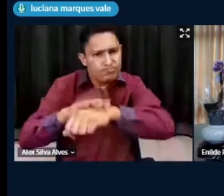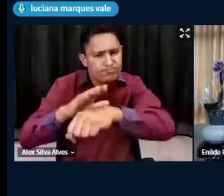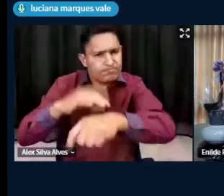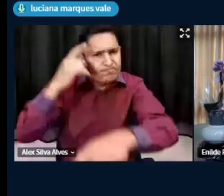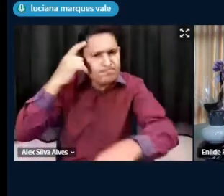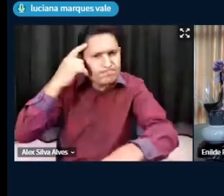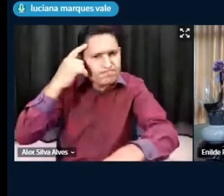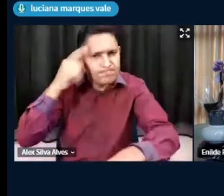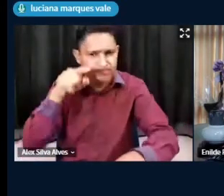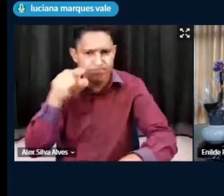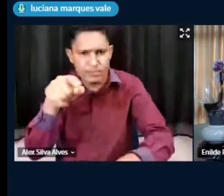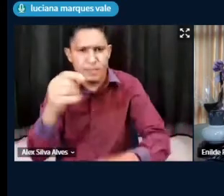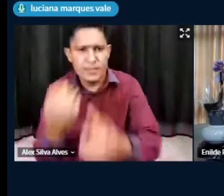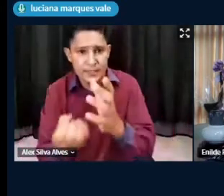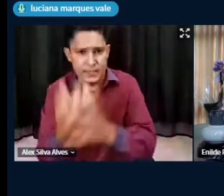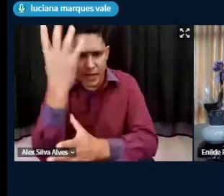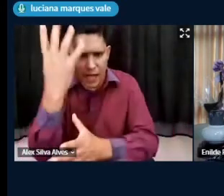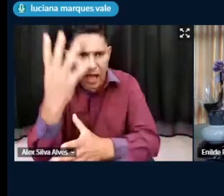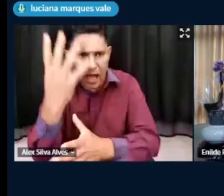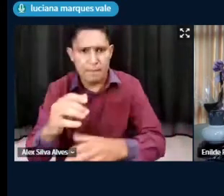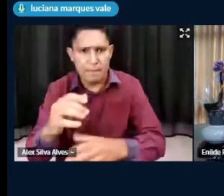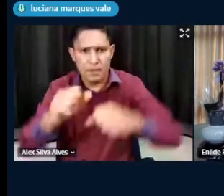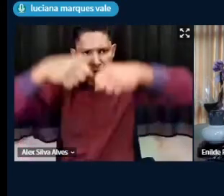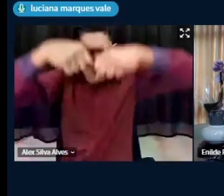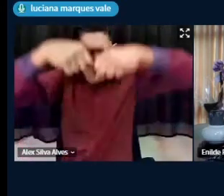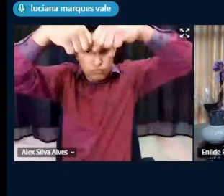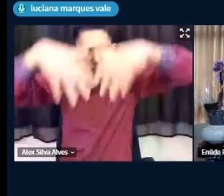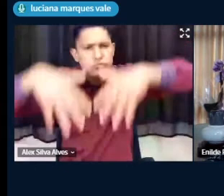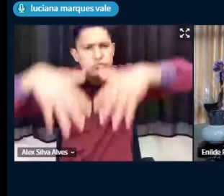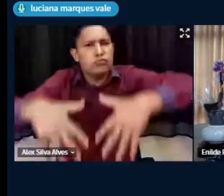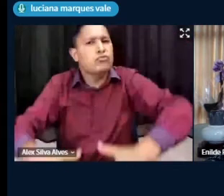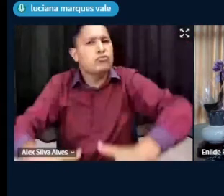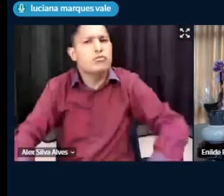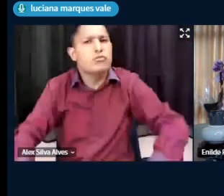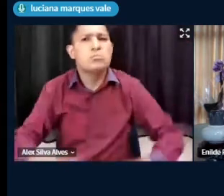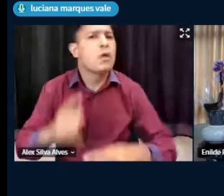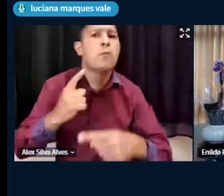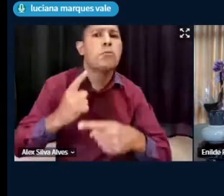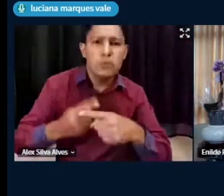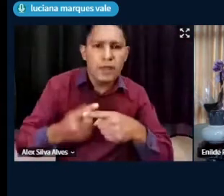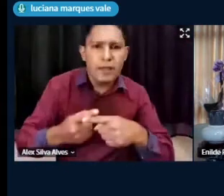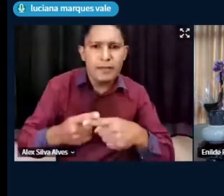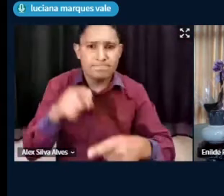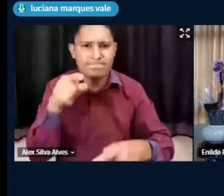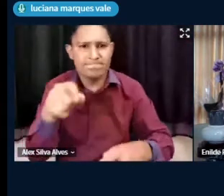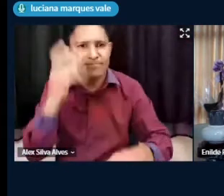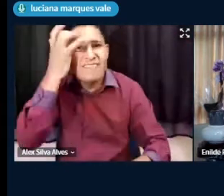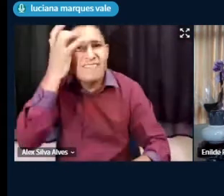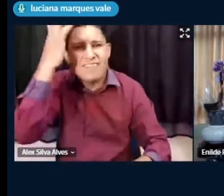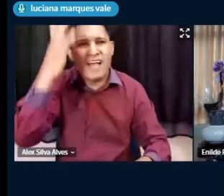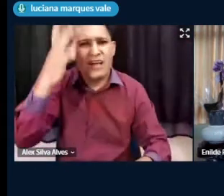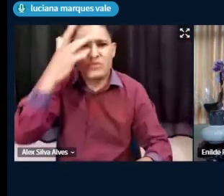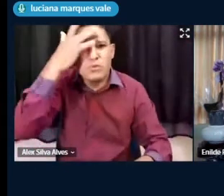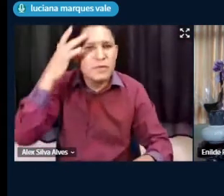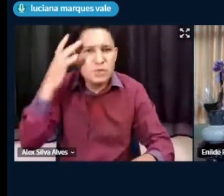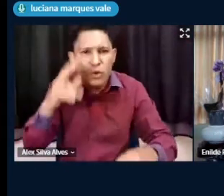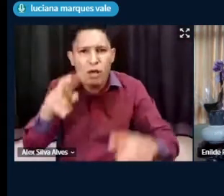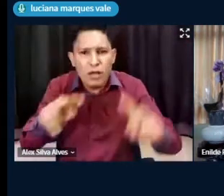Essa escolha se deu porque é uma representação visual que objetiva representar as